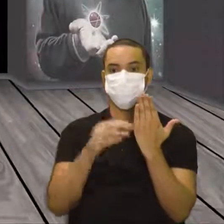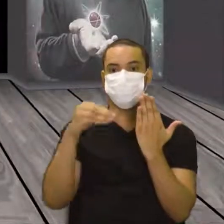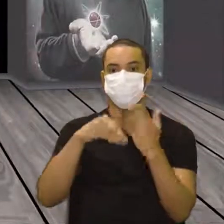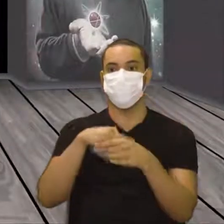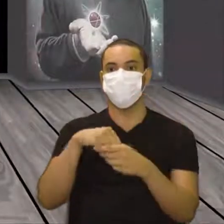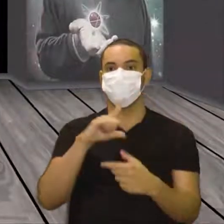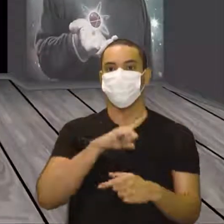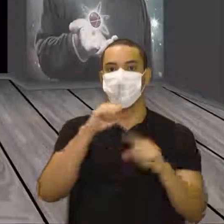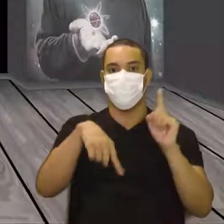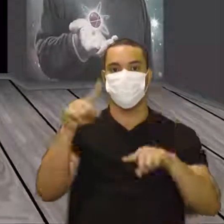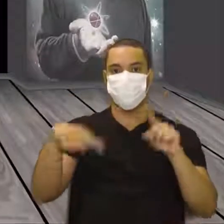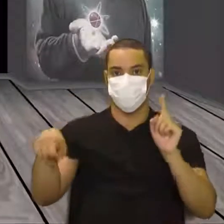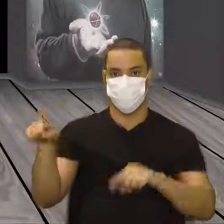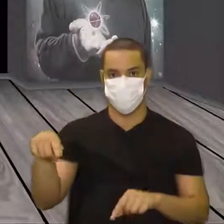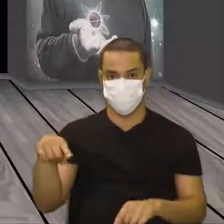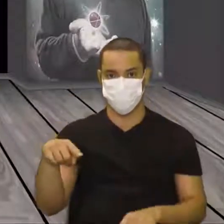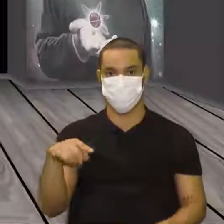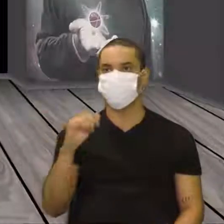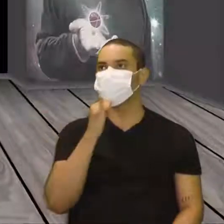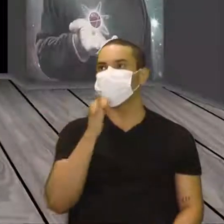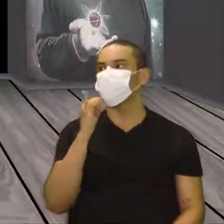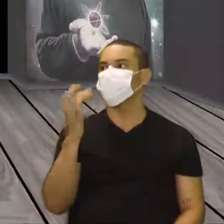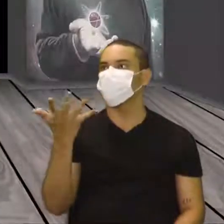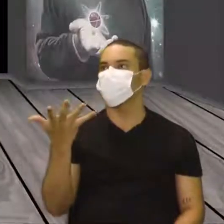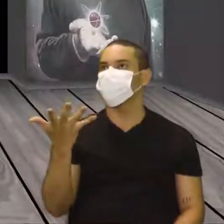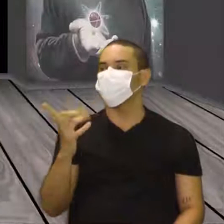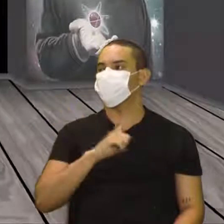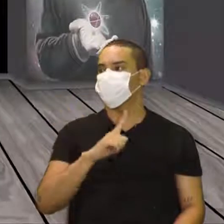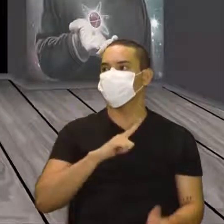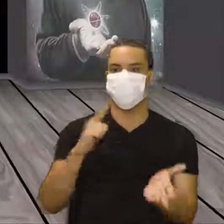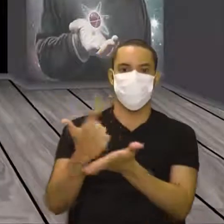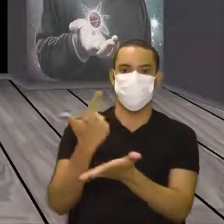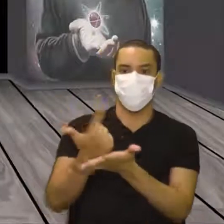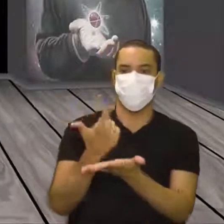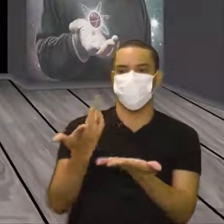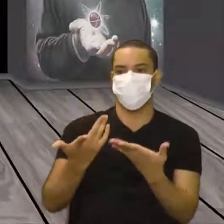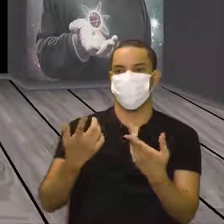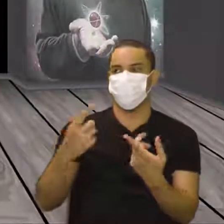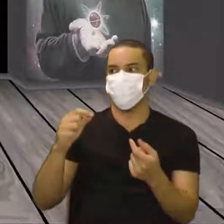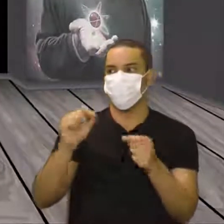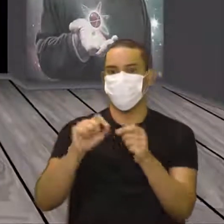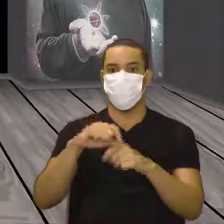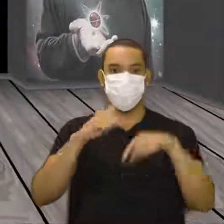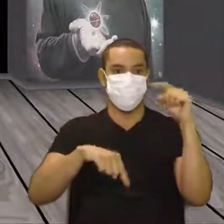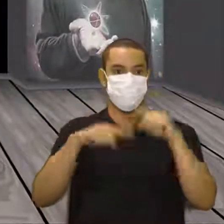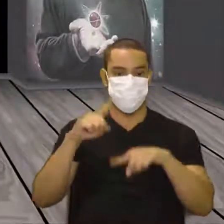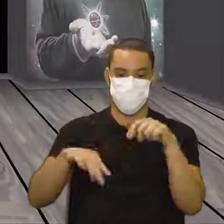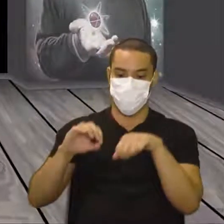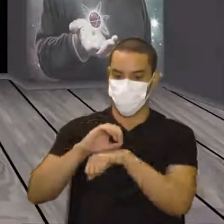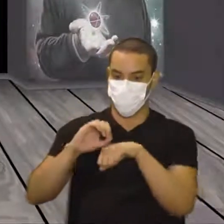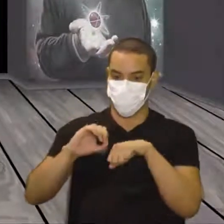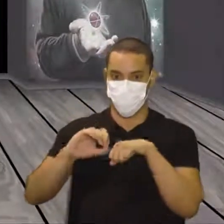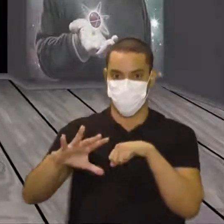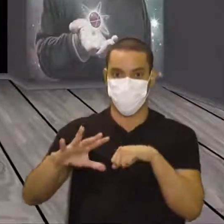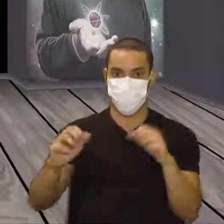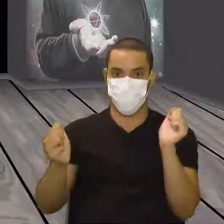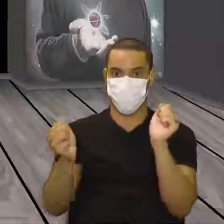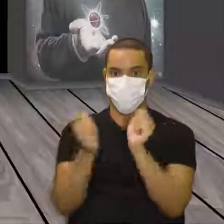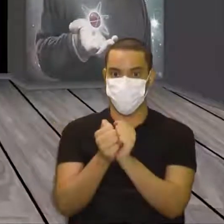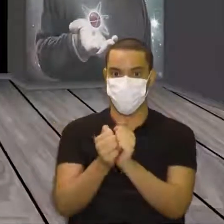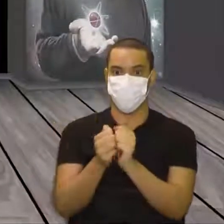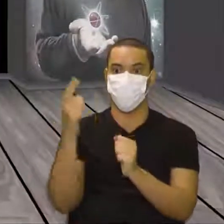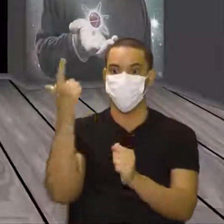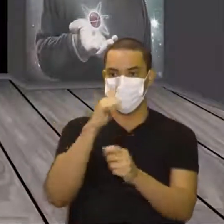você imagina ali um caderno, um livro que seja feito de um material condutor, e ali por aquele sólido você